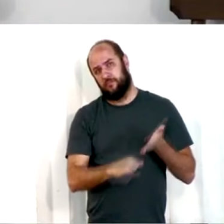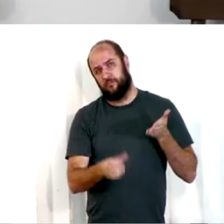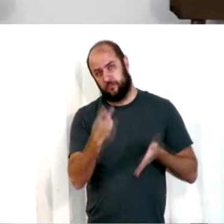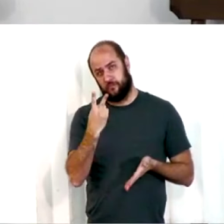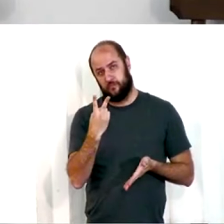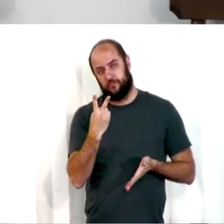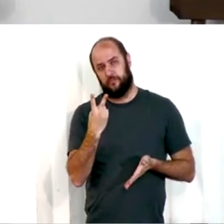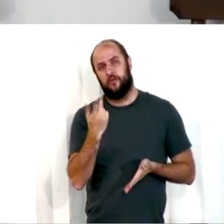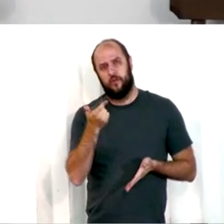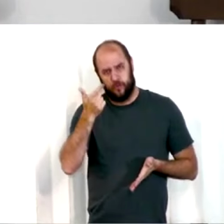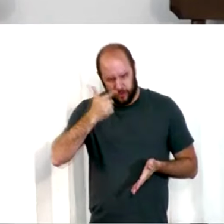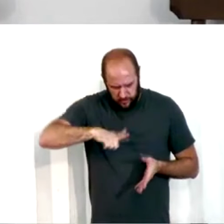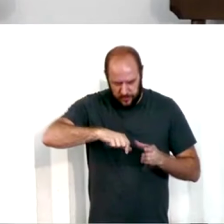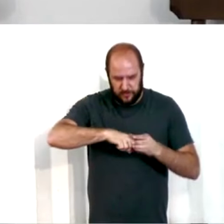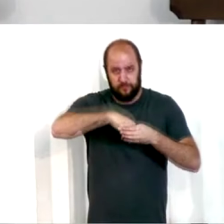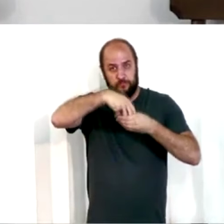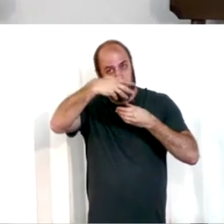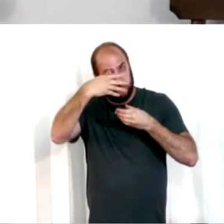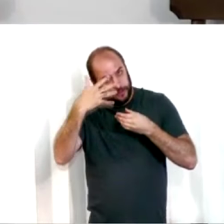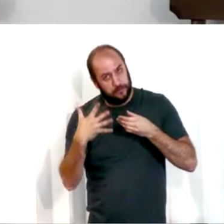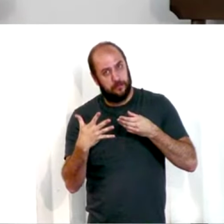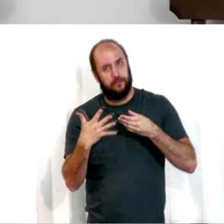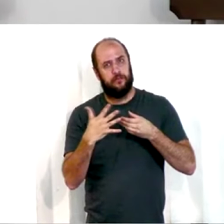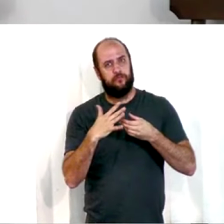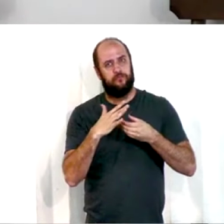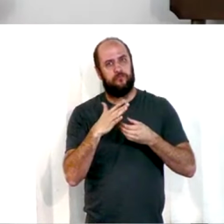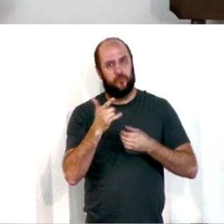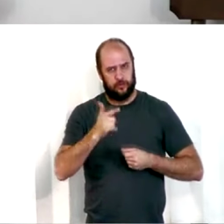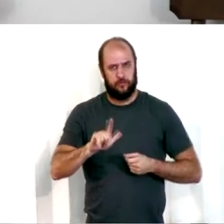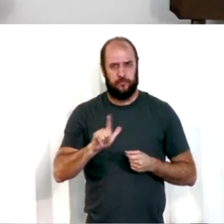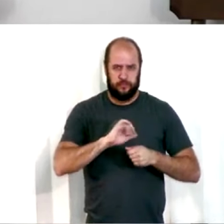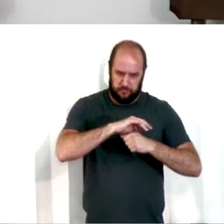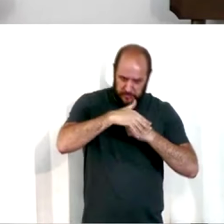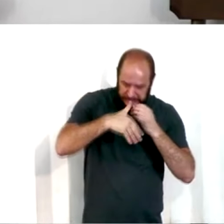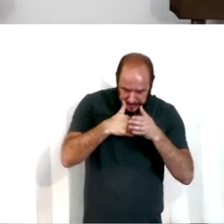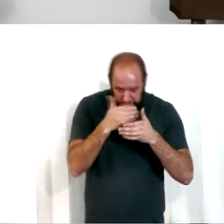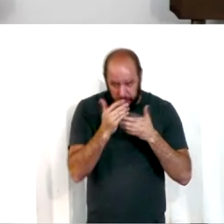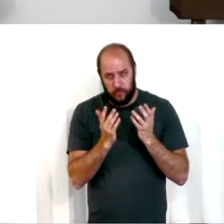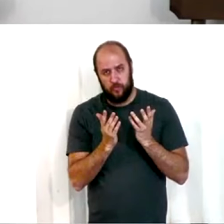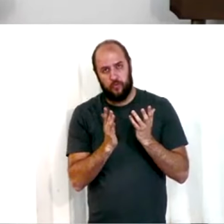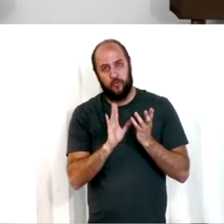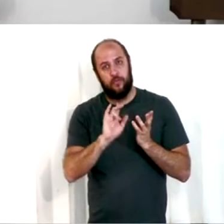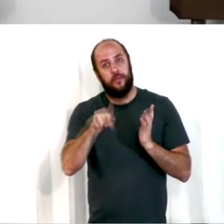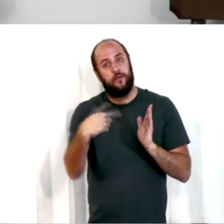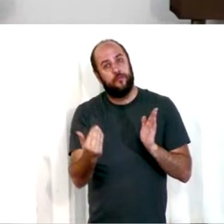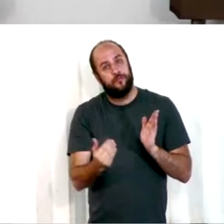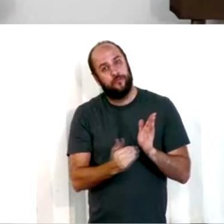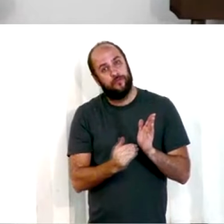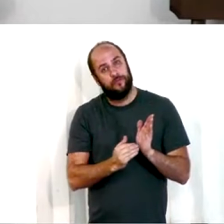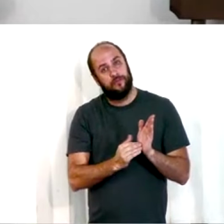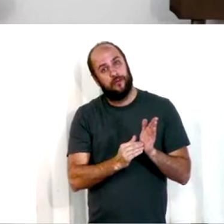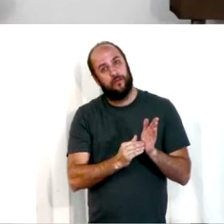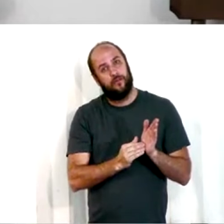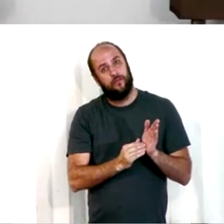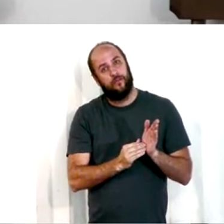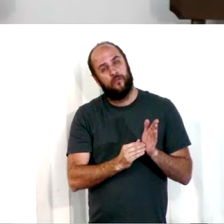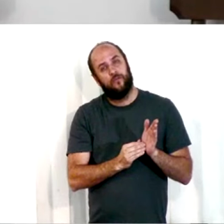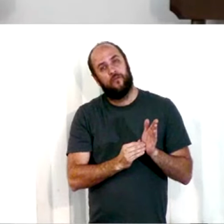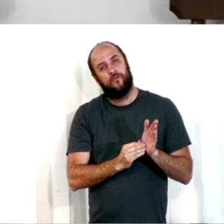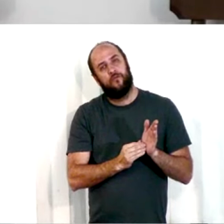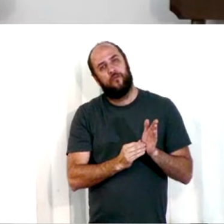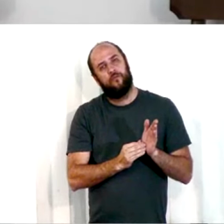temos novamente mistério de Deus, Cristo. E lá no final do texto, no verso 5 do capítulo 2, nós